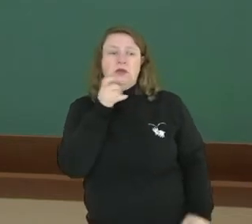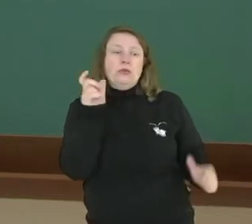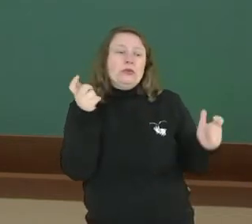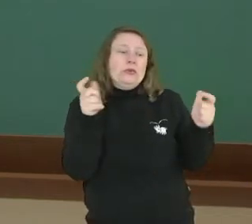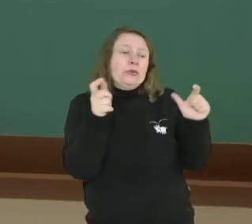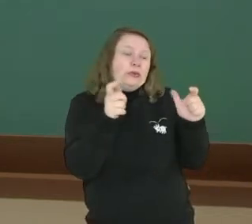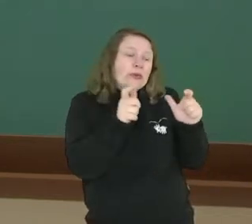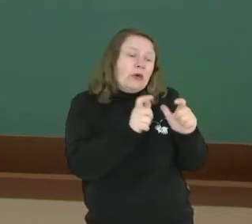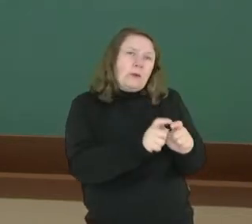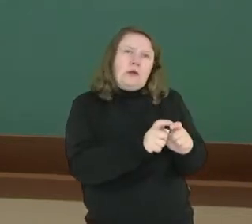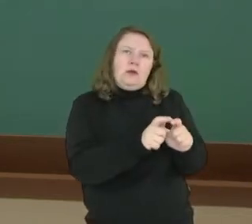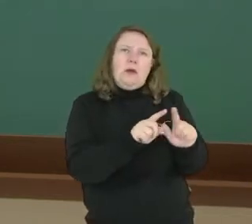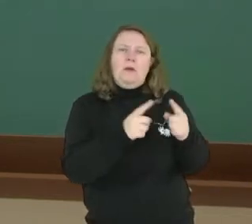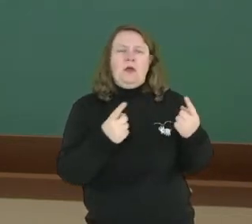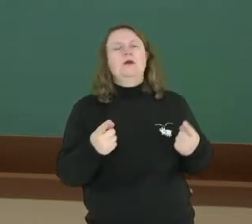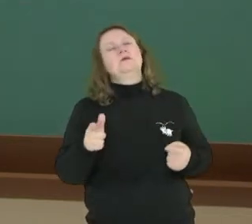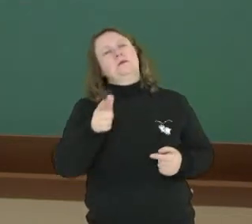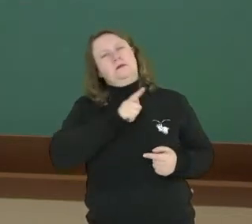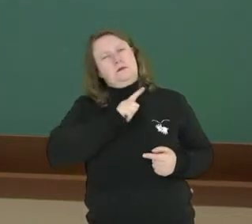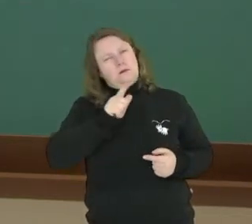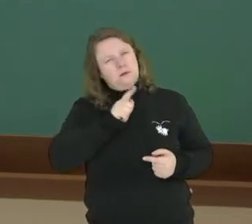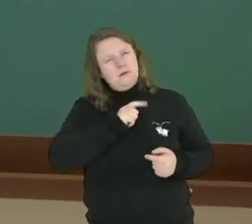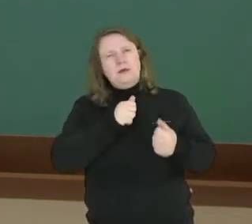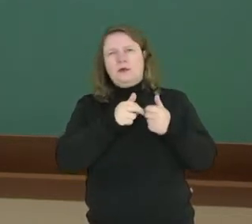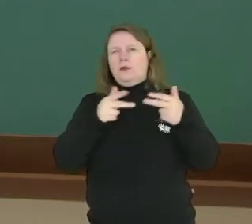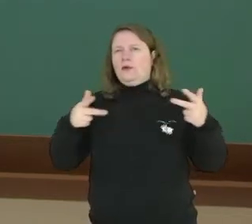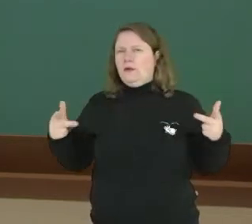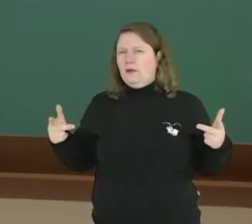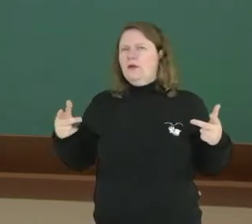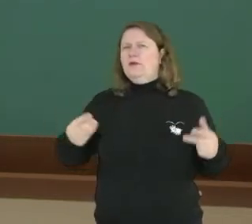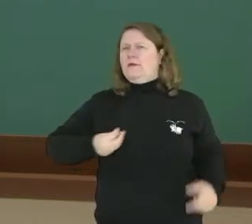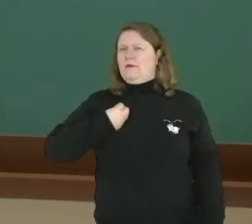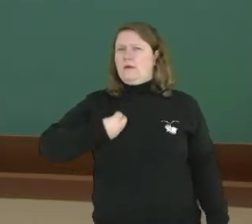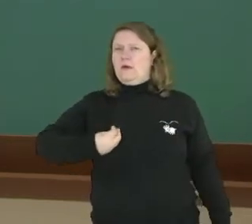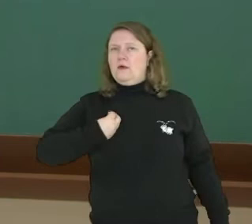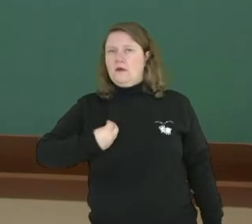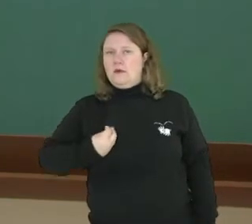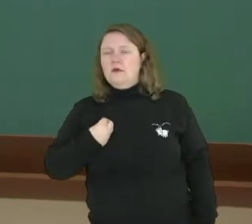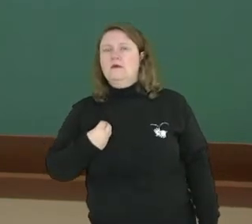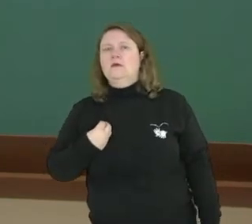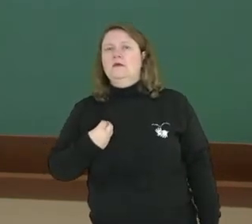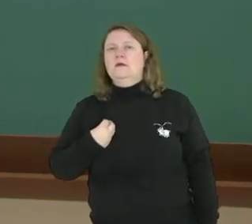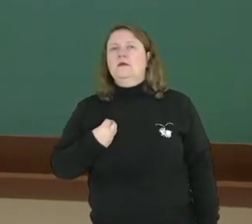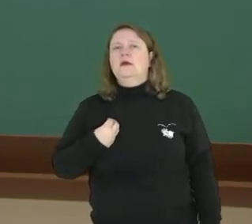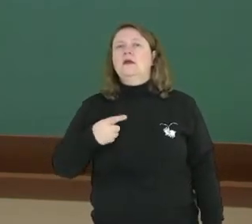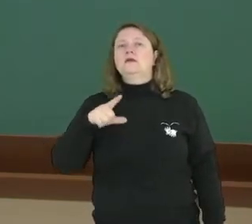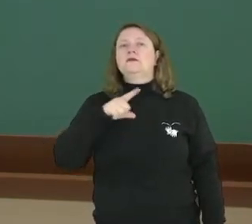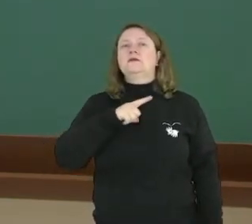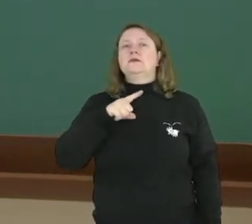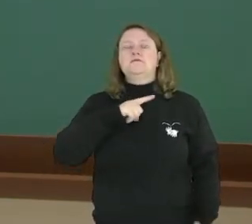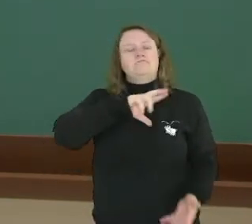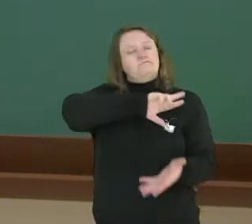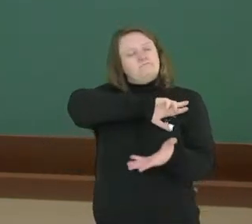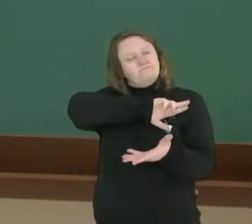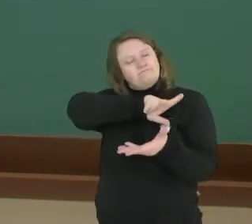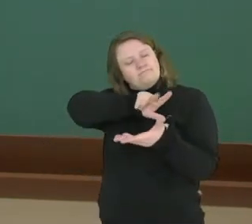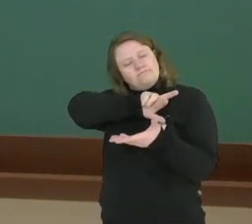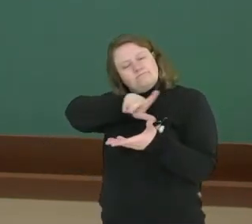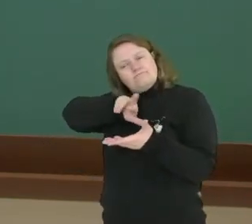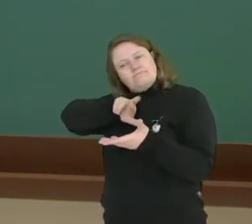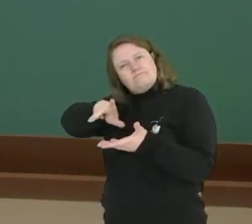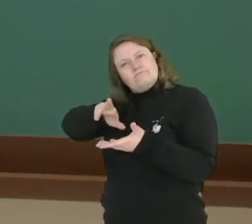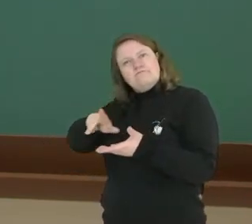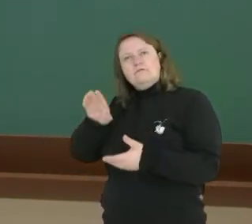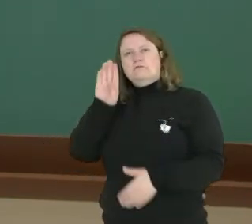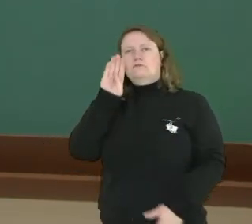ainda com uma riqueza muito grande de vida, né? Que nós chamamos de biodiversidade. A palavrinha